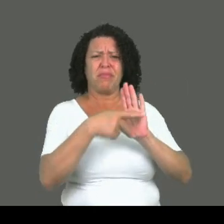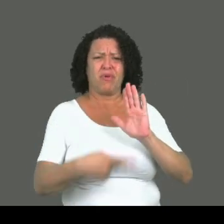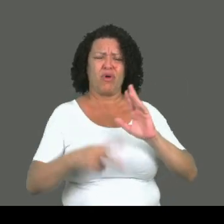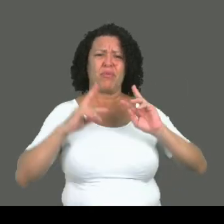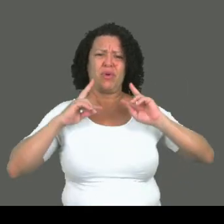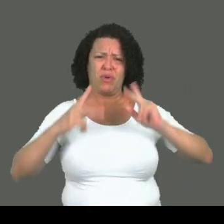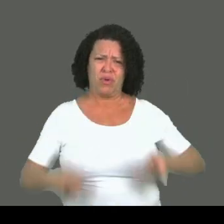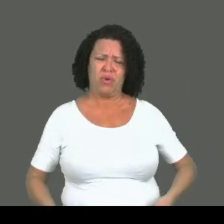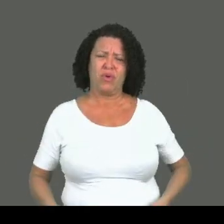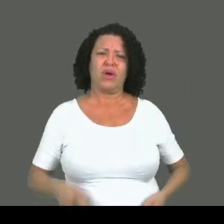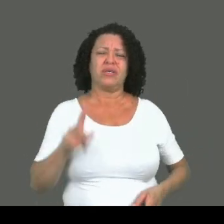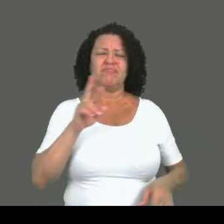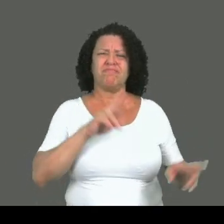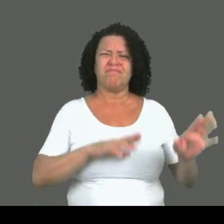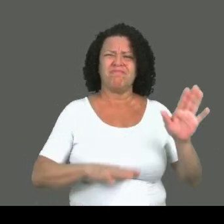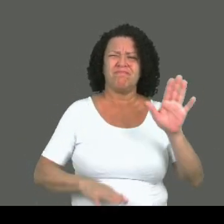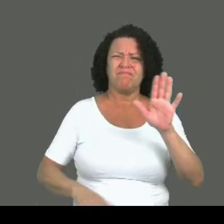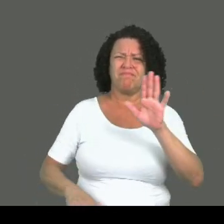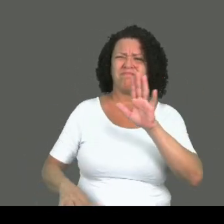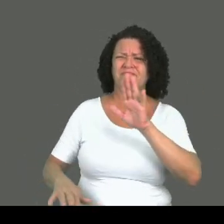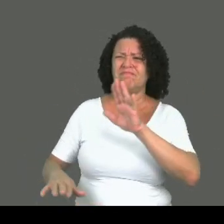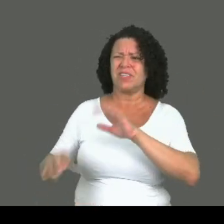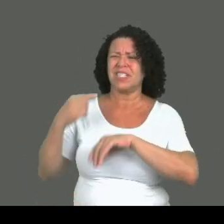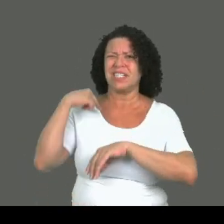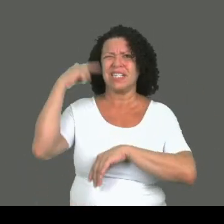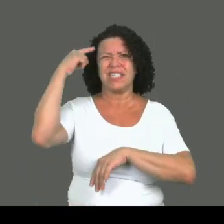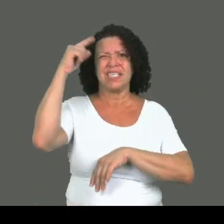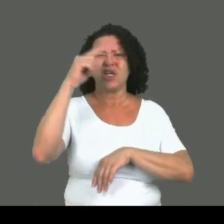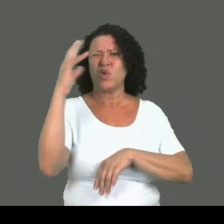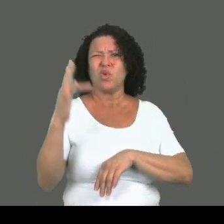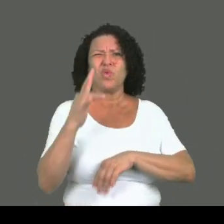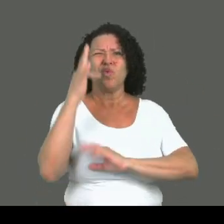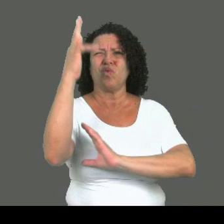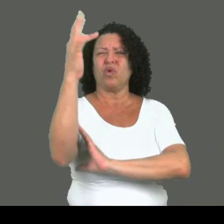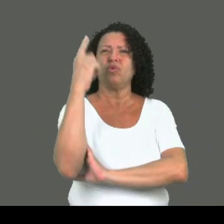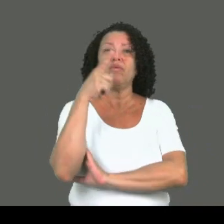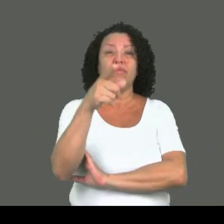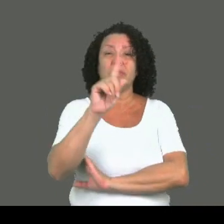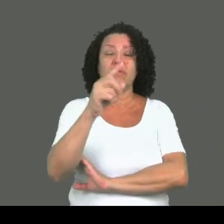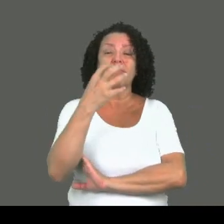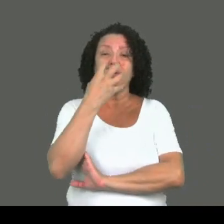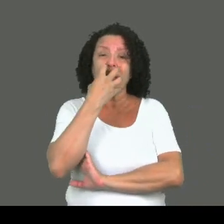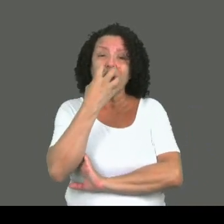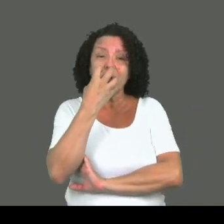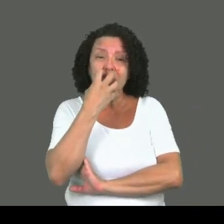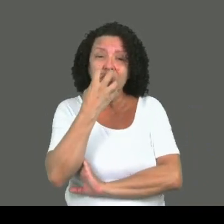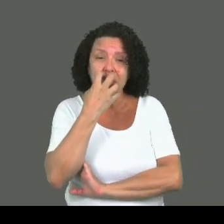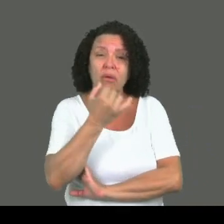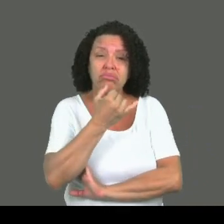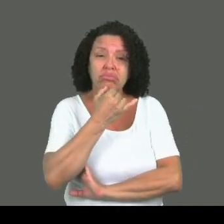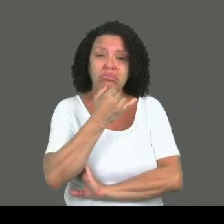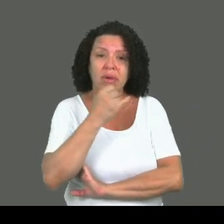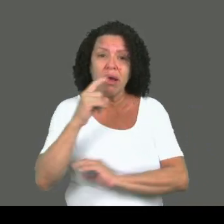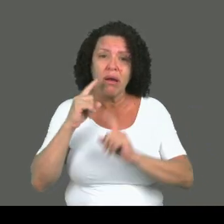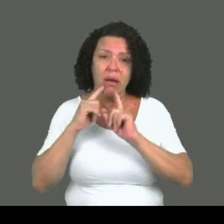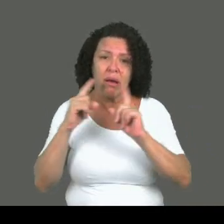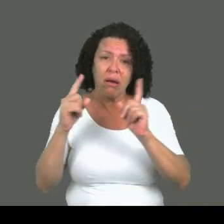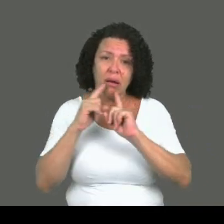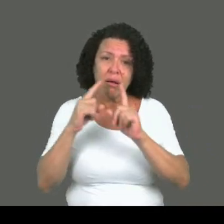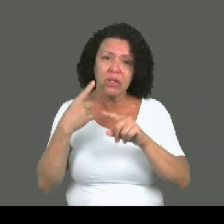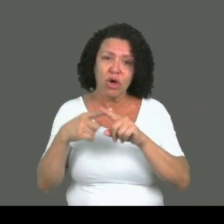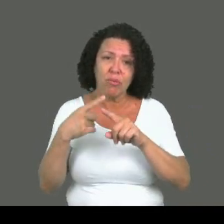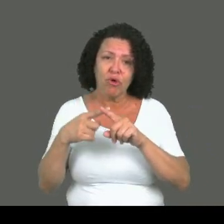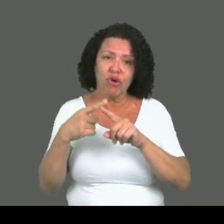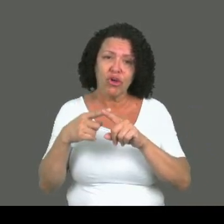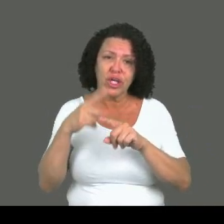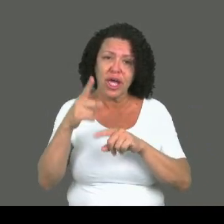receio do futuro, né? A gente não vê um cachorro, por exemplo, se lamentando porque deixou de marcar